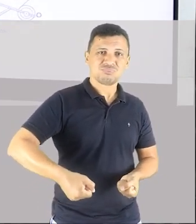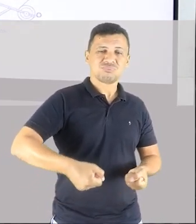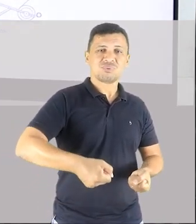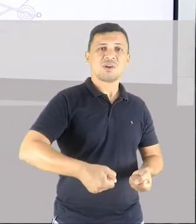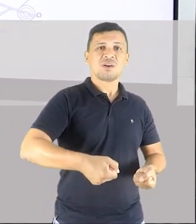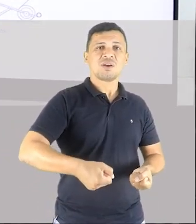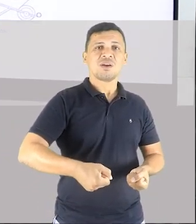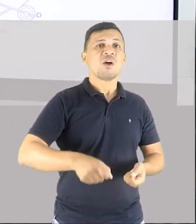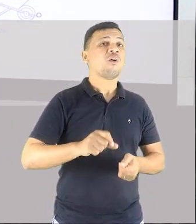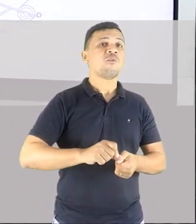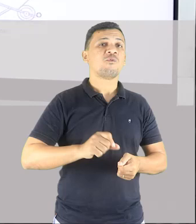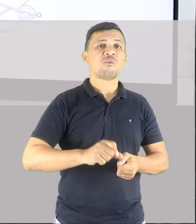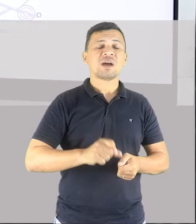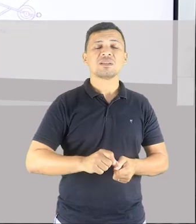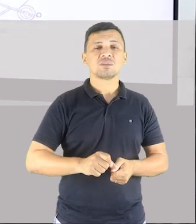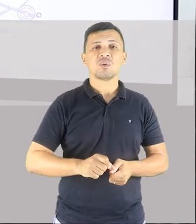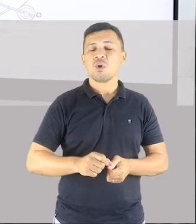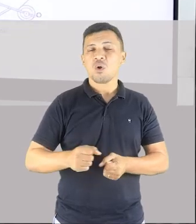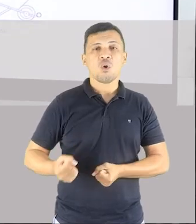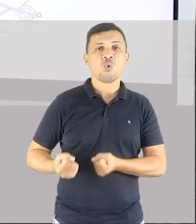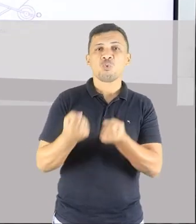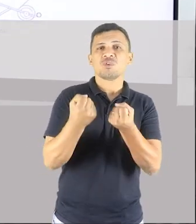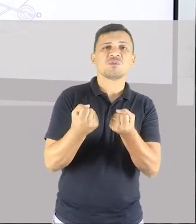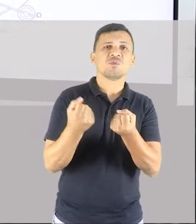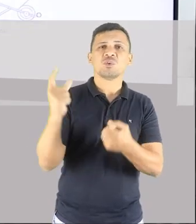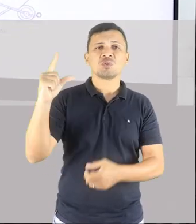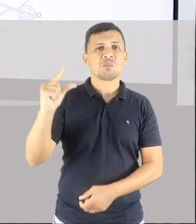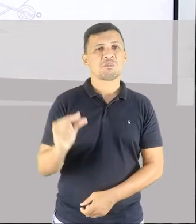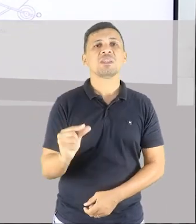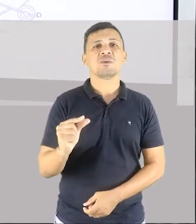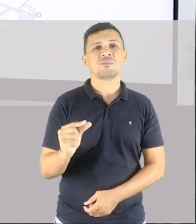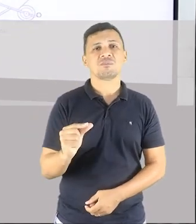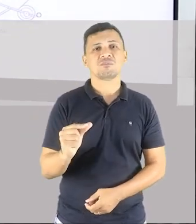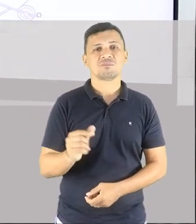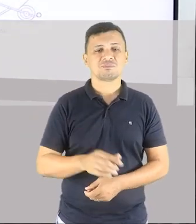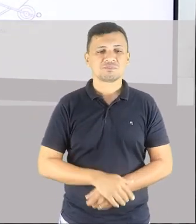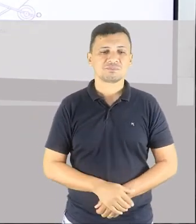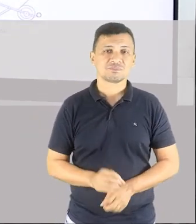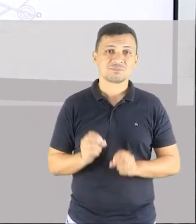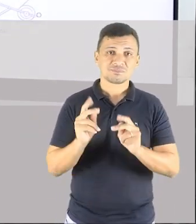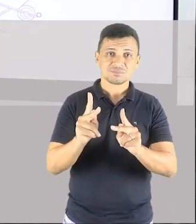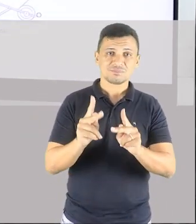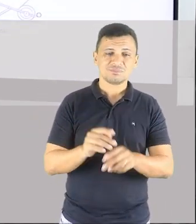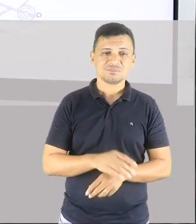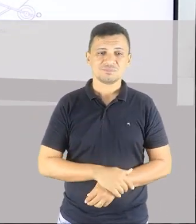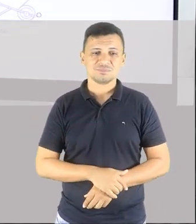um esforço menor para carregar alguma coisa, tá? Belezinha?